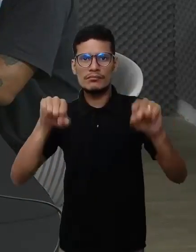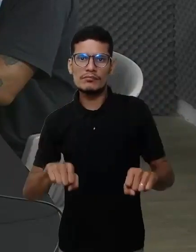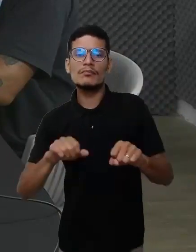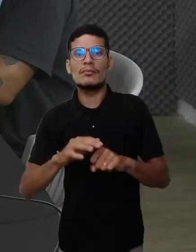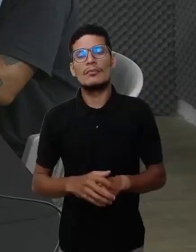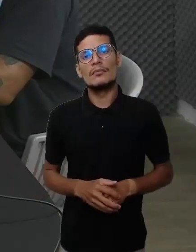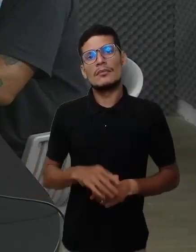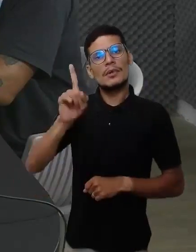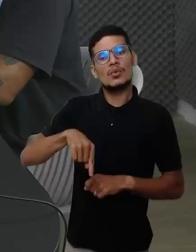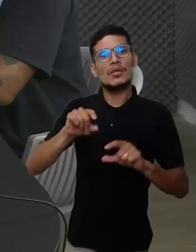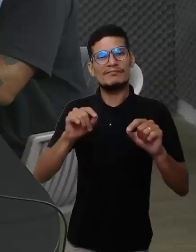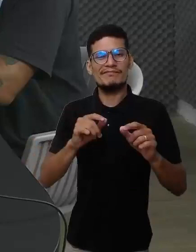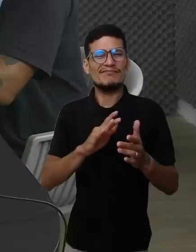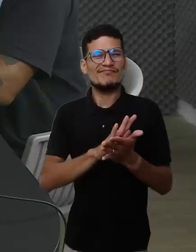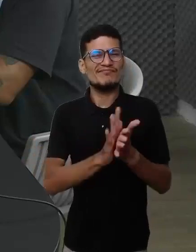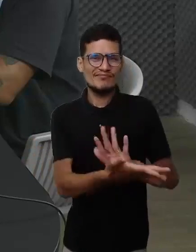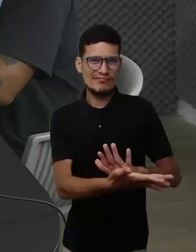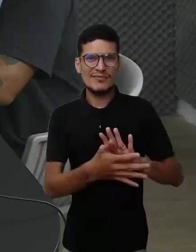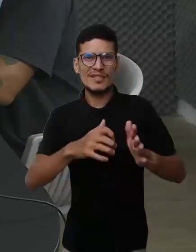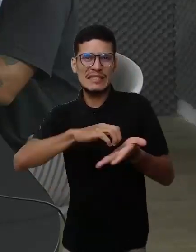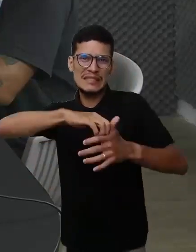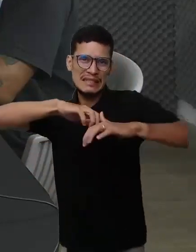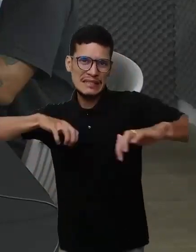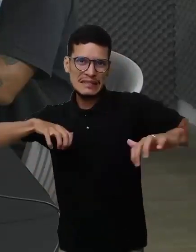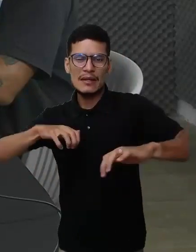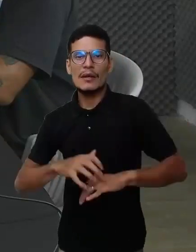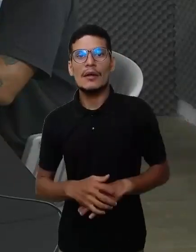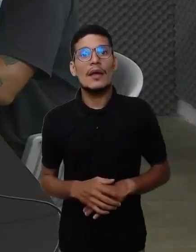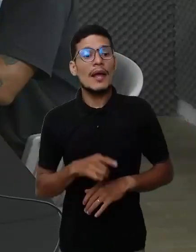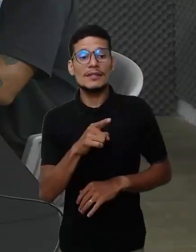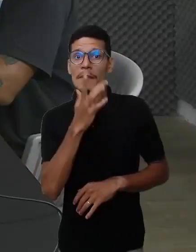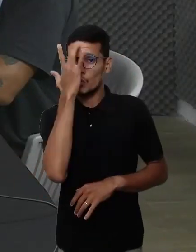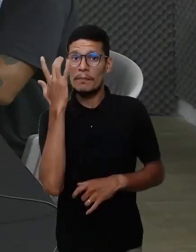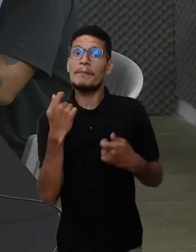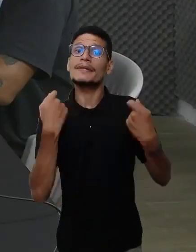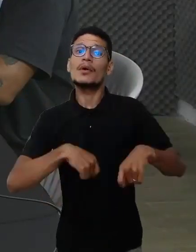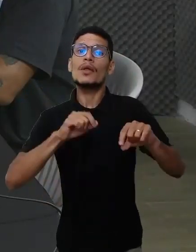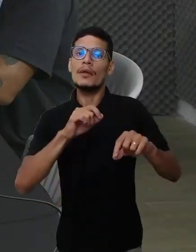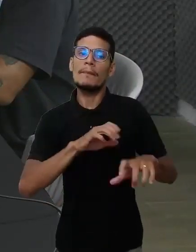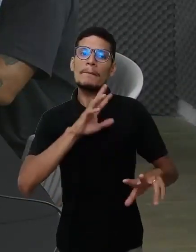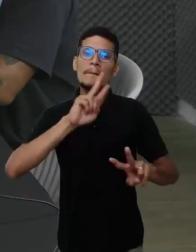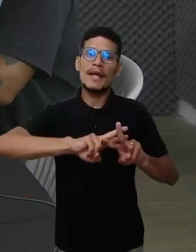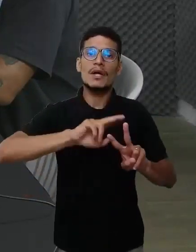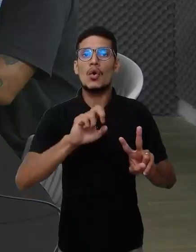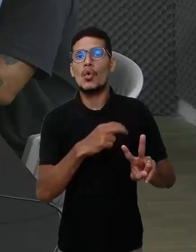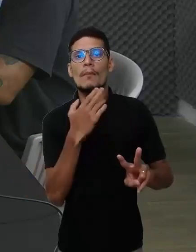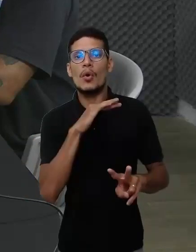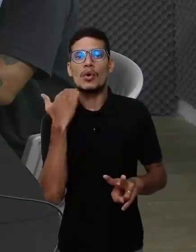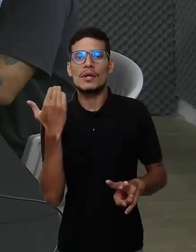é de exclusão, essas pessoas precisam ser presas ou mortas para que o sistema possa